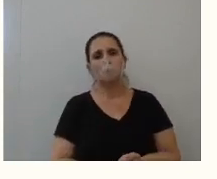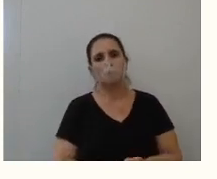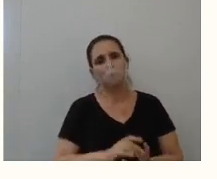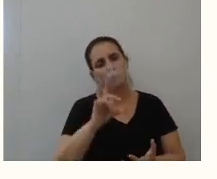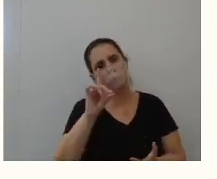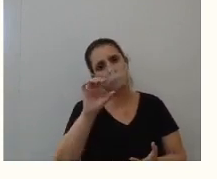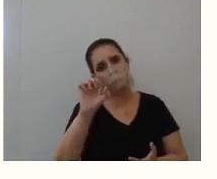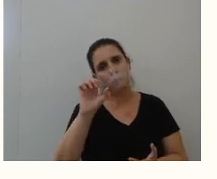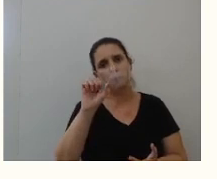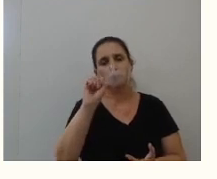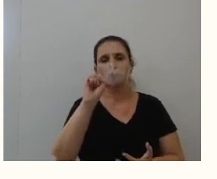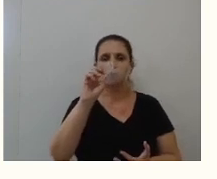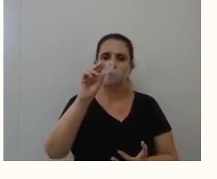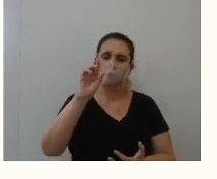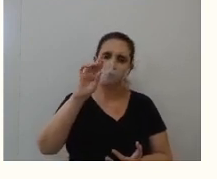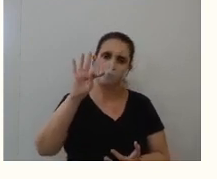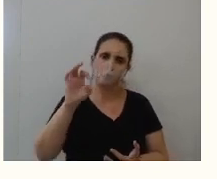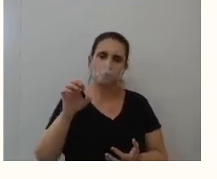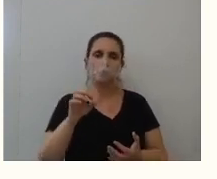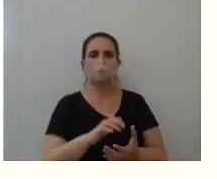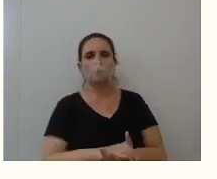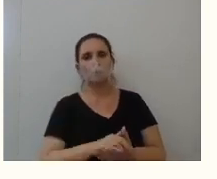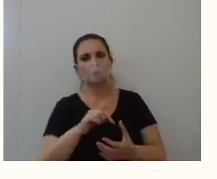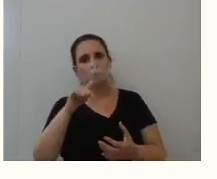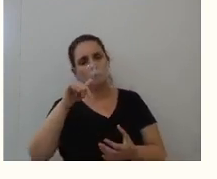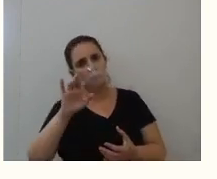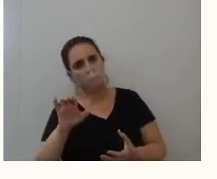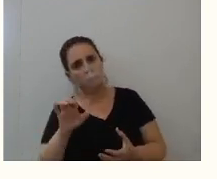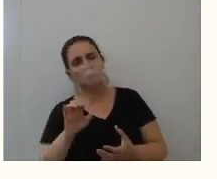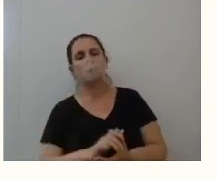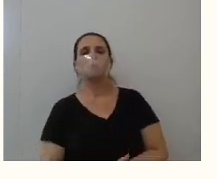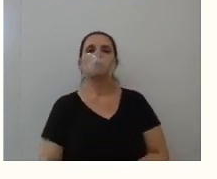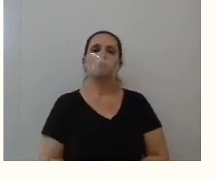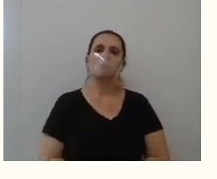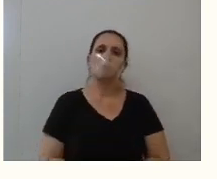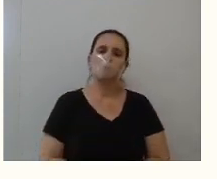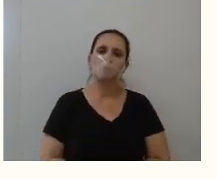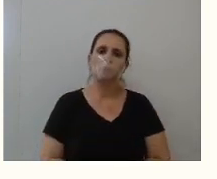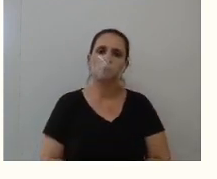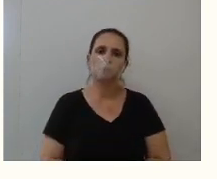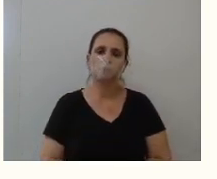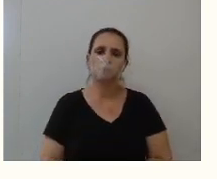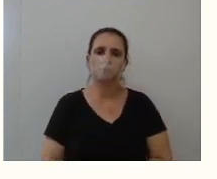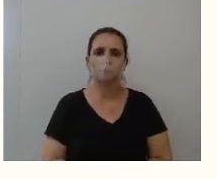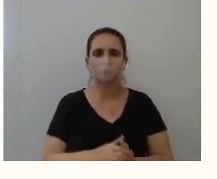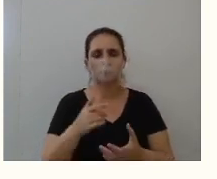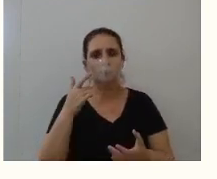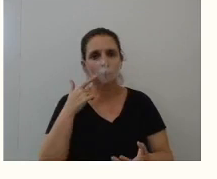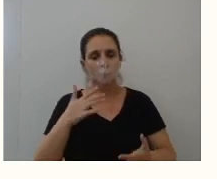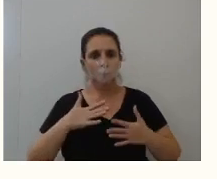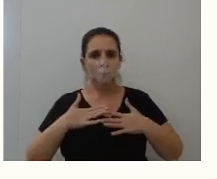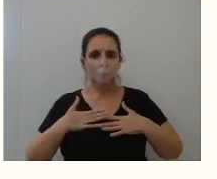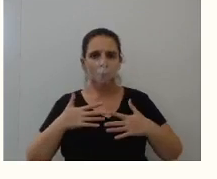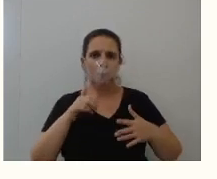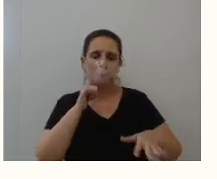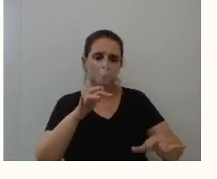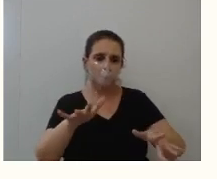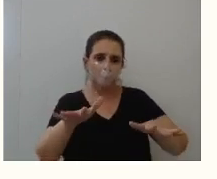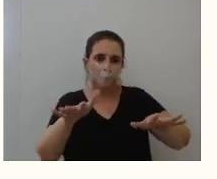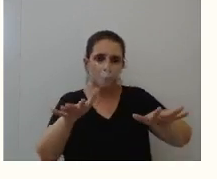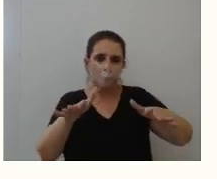que, de modo que, de forma que, de maneira que, sem que e o que. E o não, né? Ó, minha mão